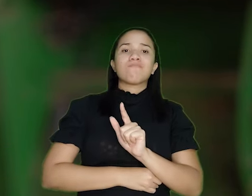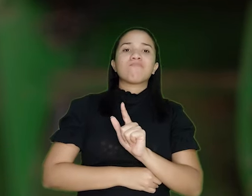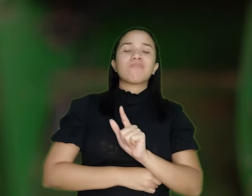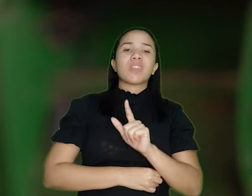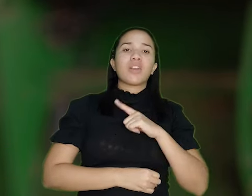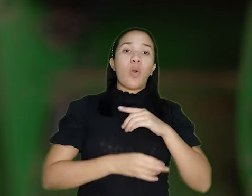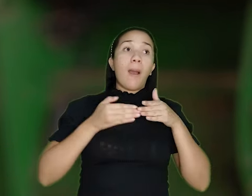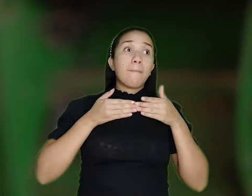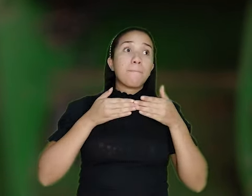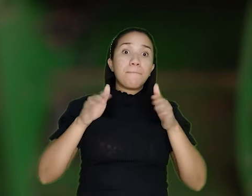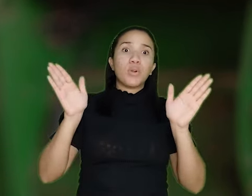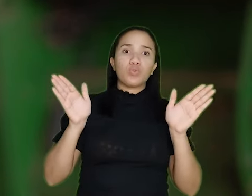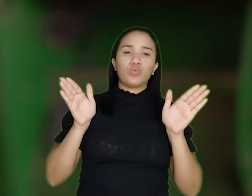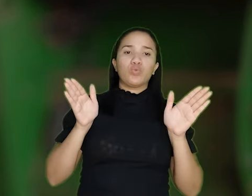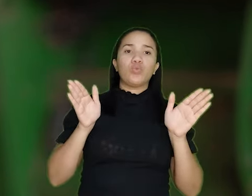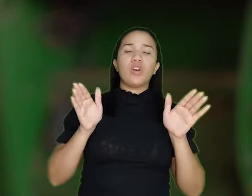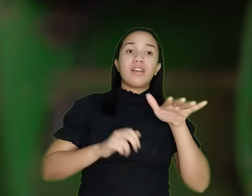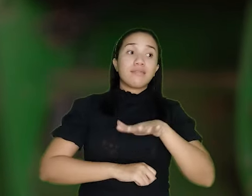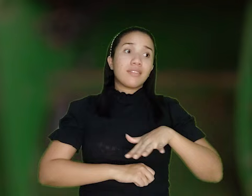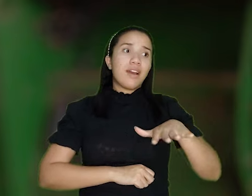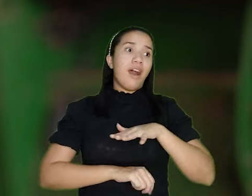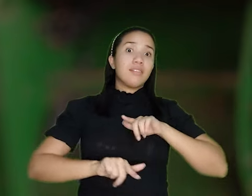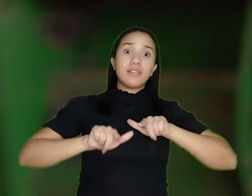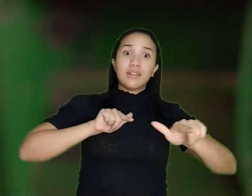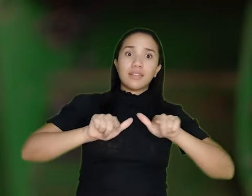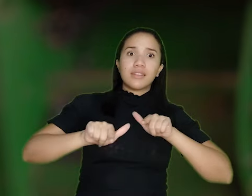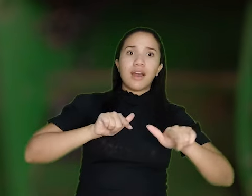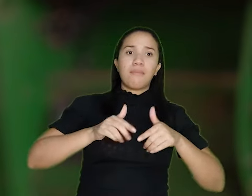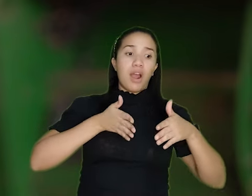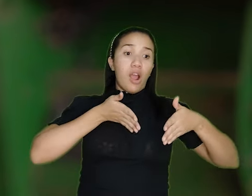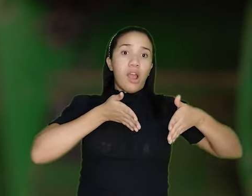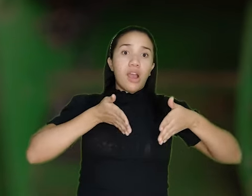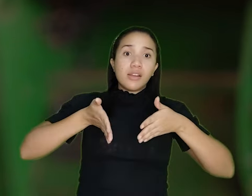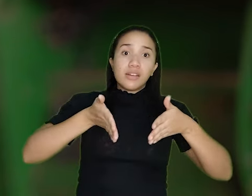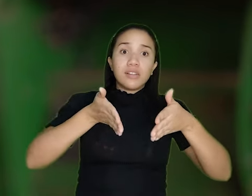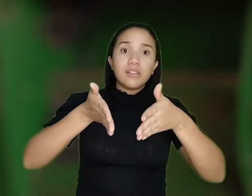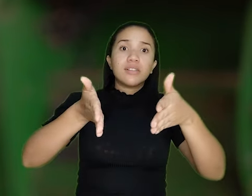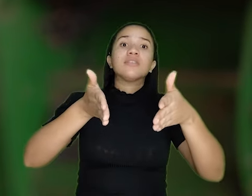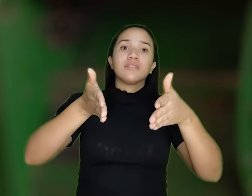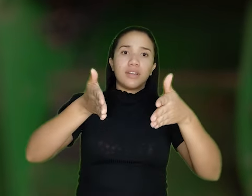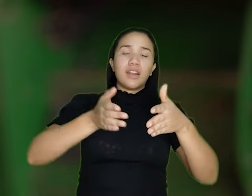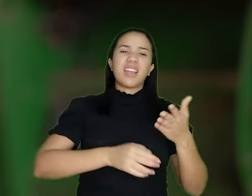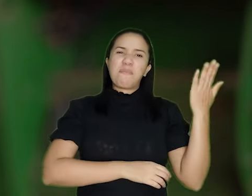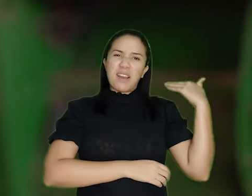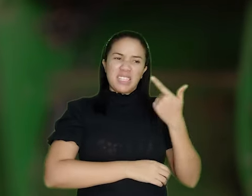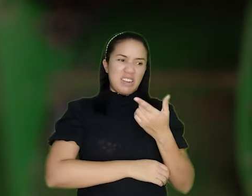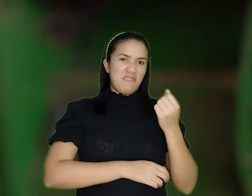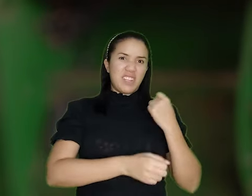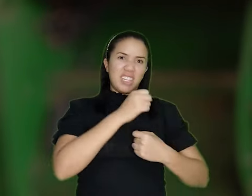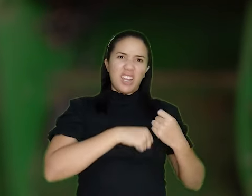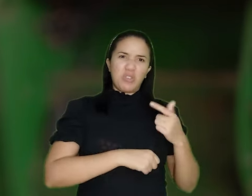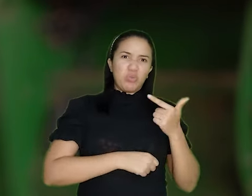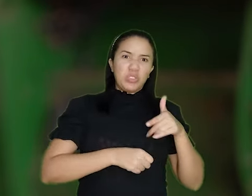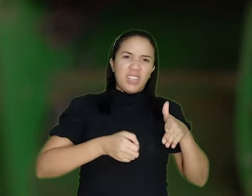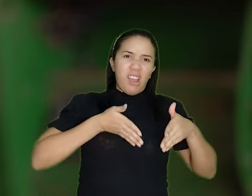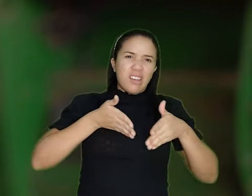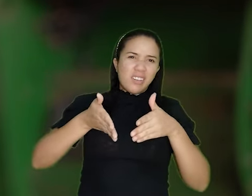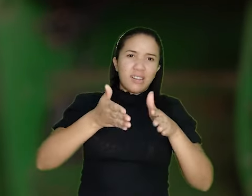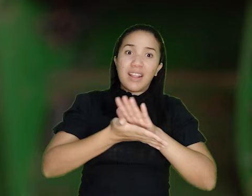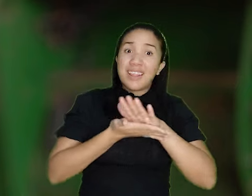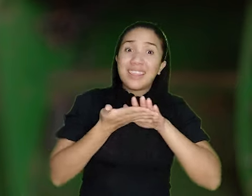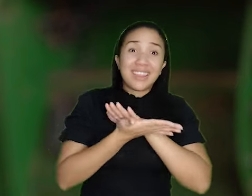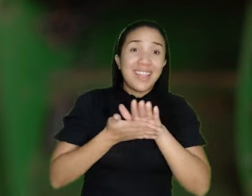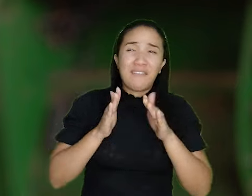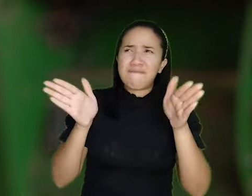né? Com essa abertura de área, abertura de estrada, que isso aqui, há 20 anos atrás, não